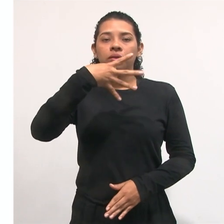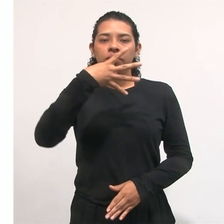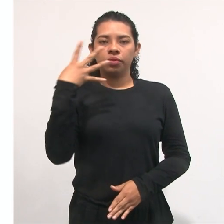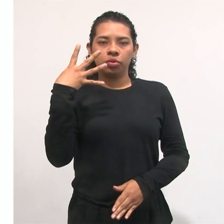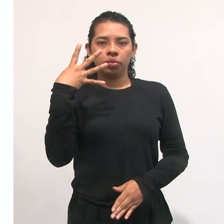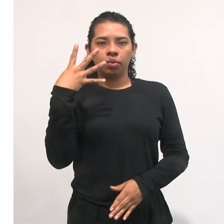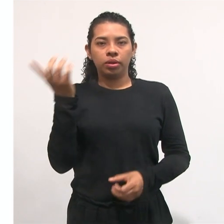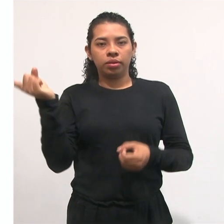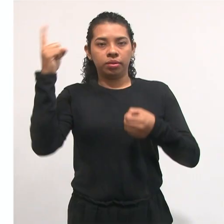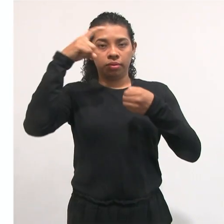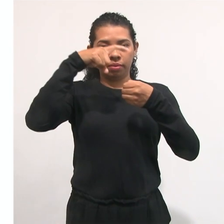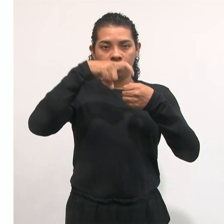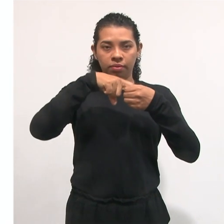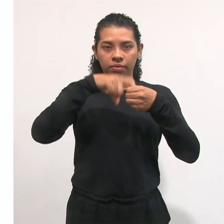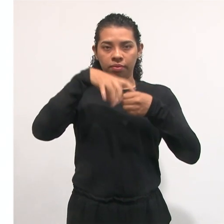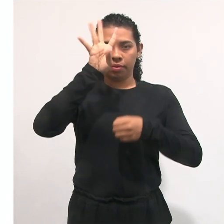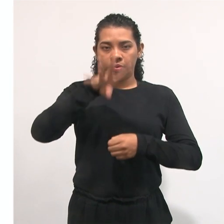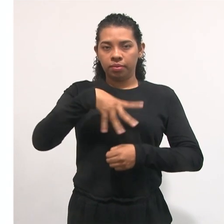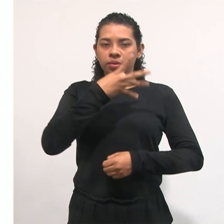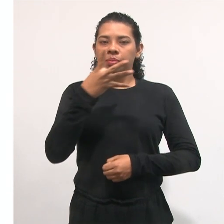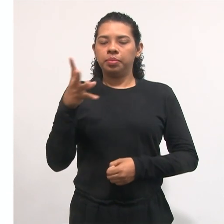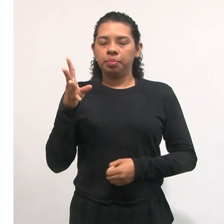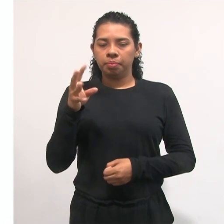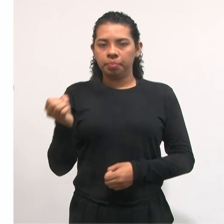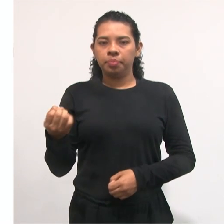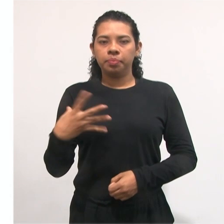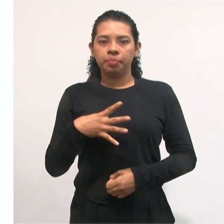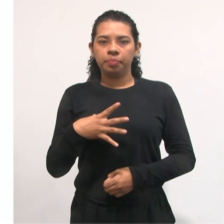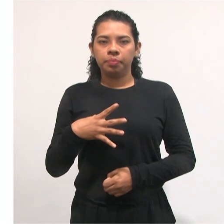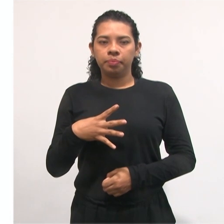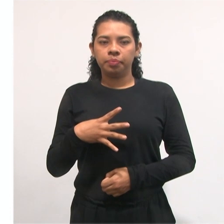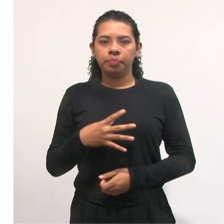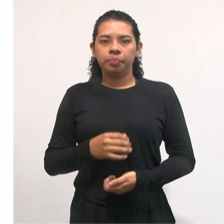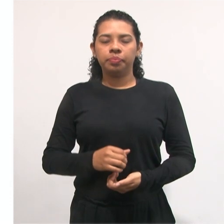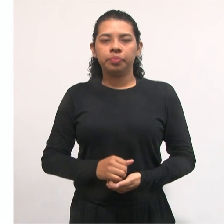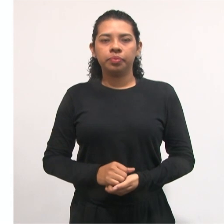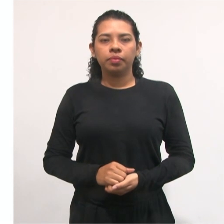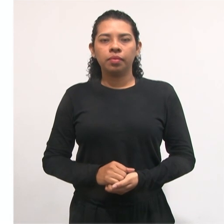3 valores. Agora eu vou lá naquela tabela de volta lá.